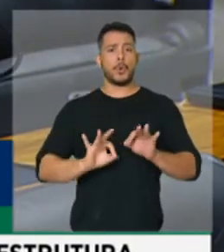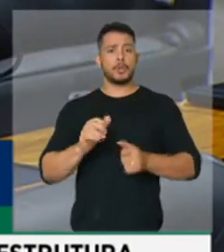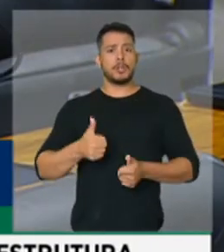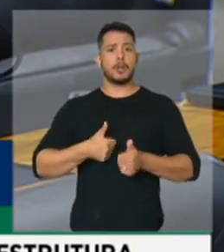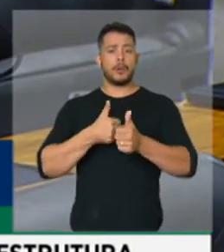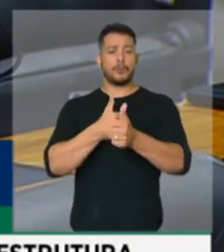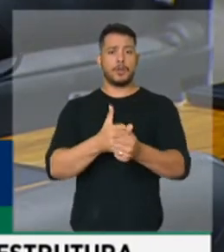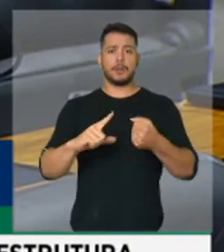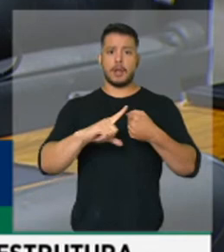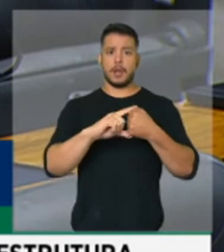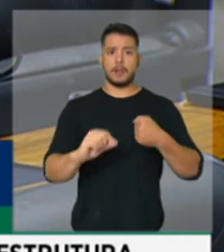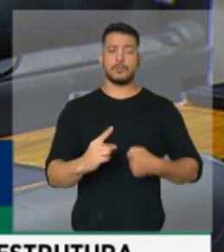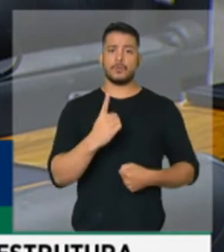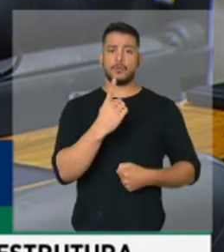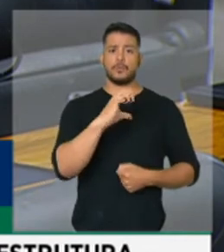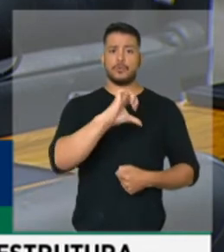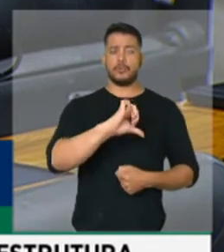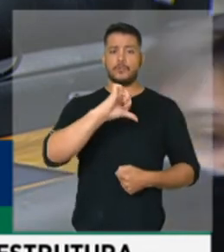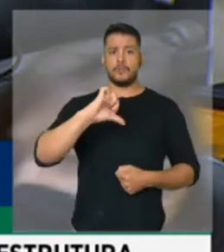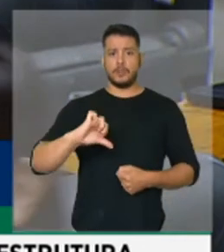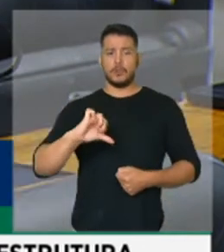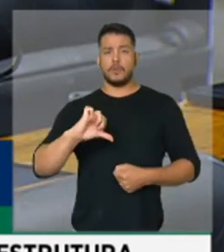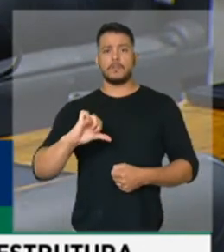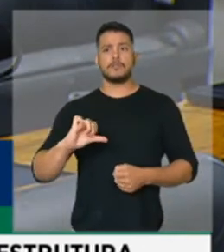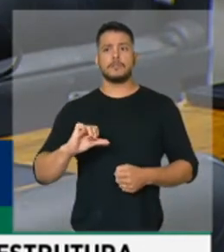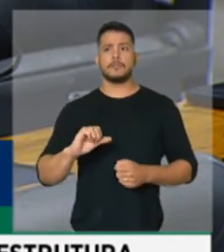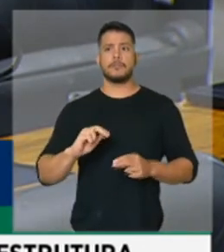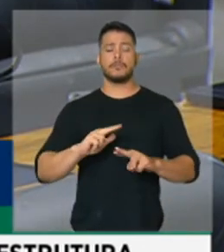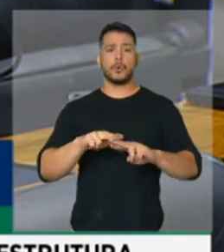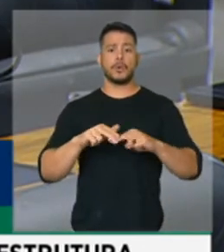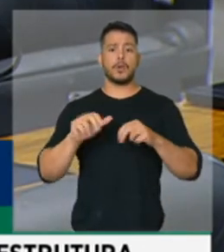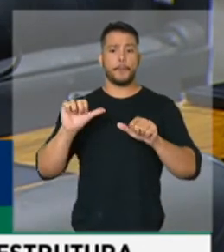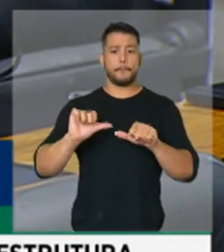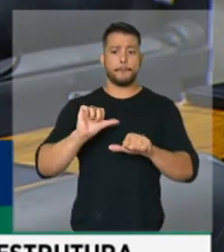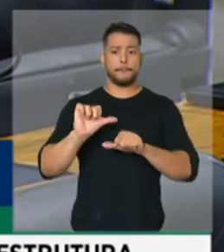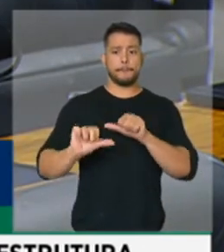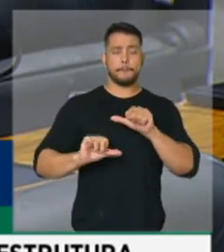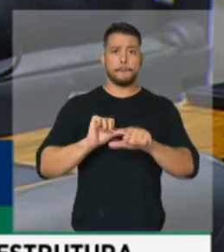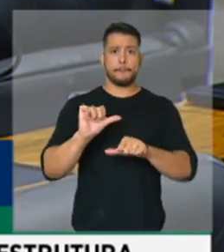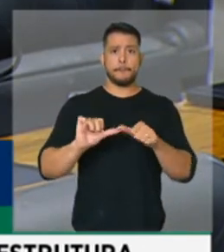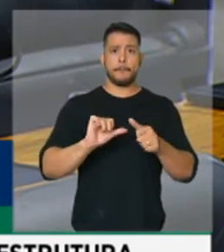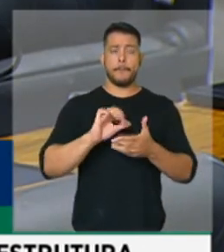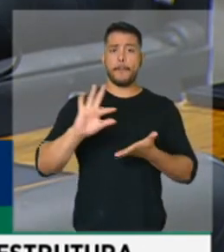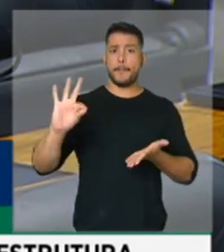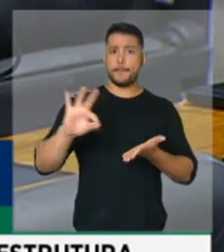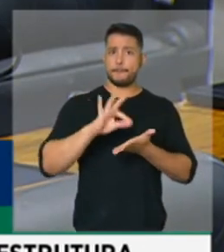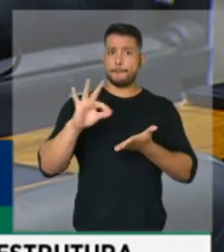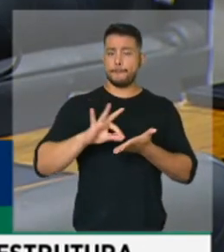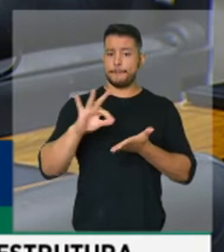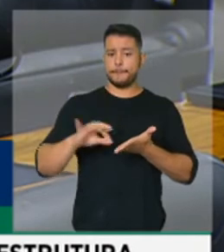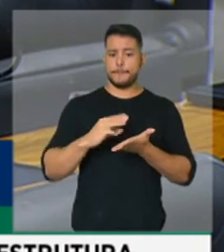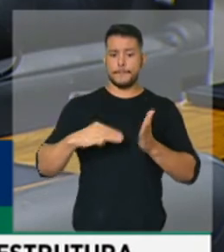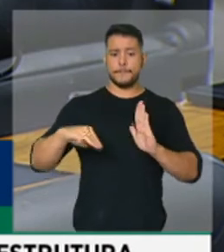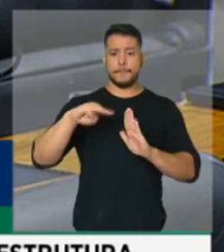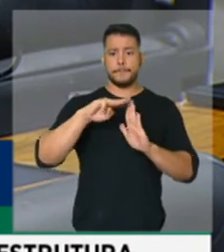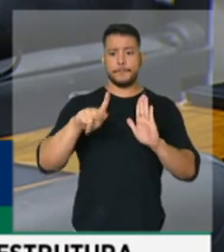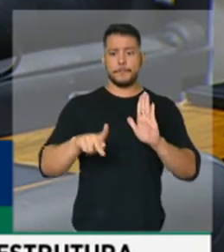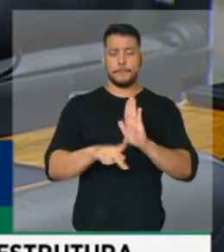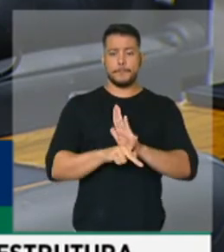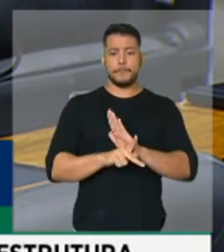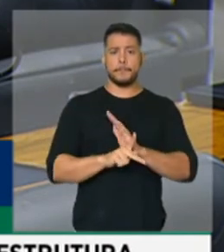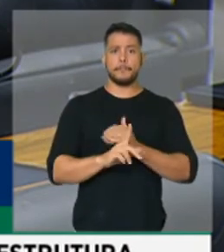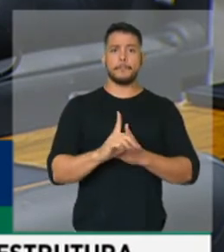desta Casa, para contestar a alteração efetuada nos autógrafos da medida provisória 1031 de